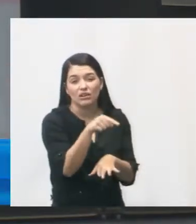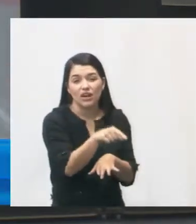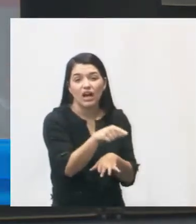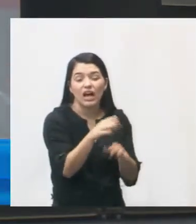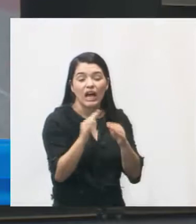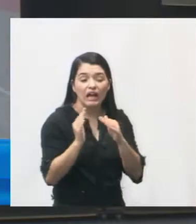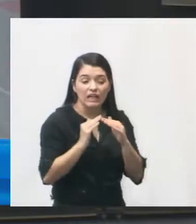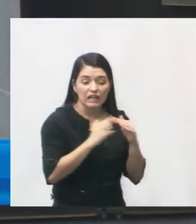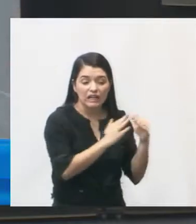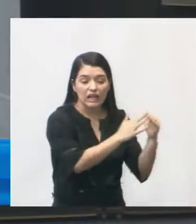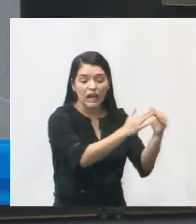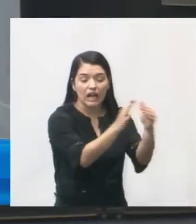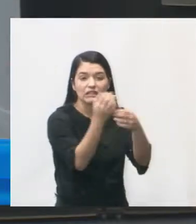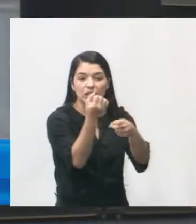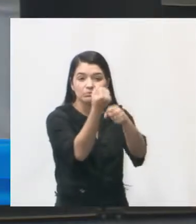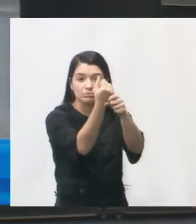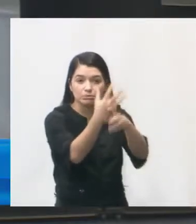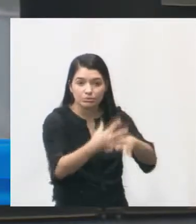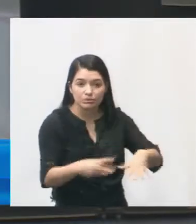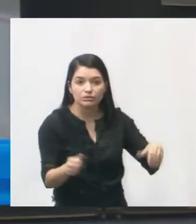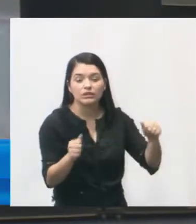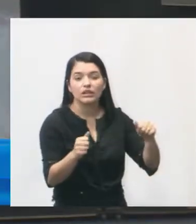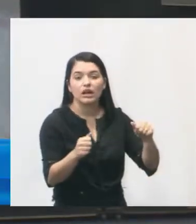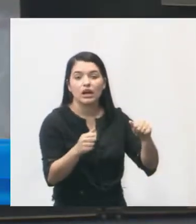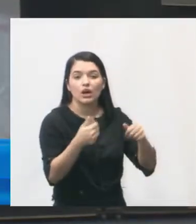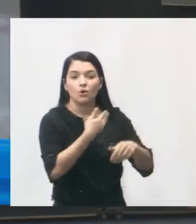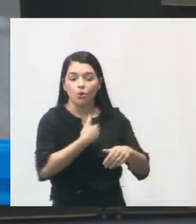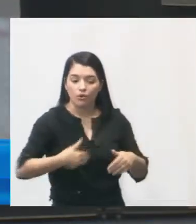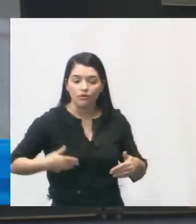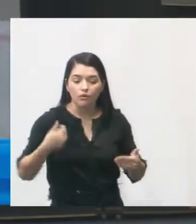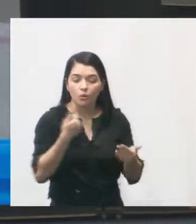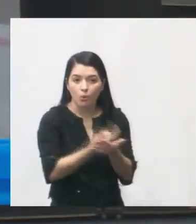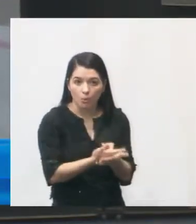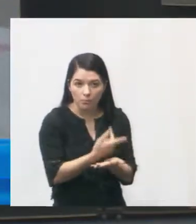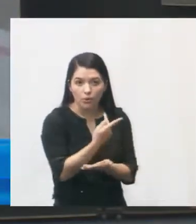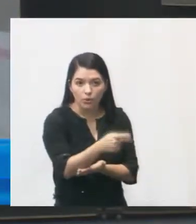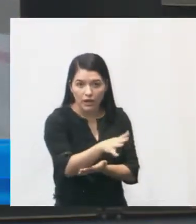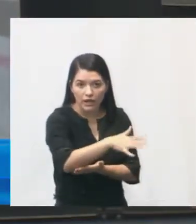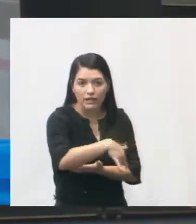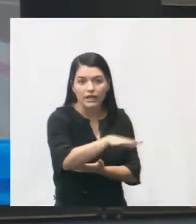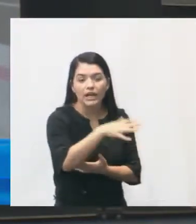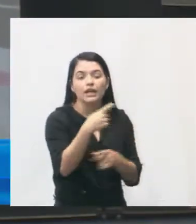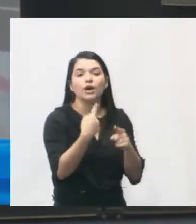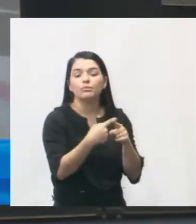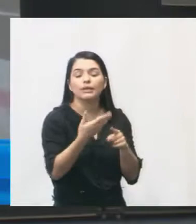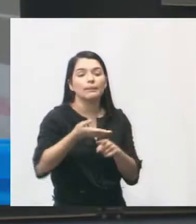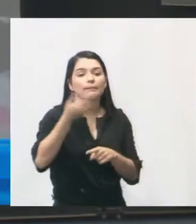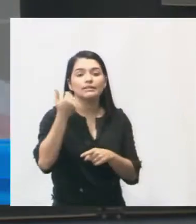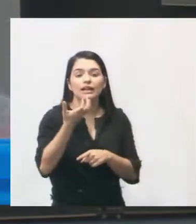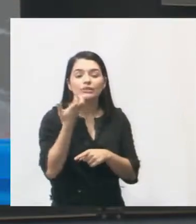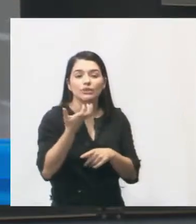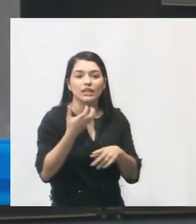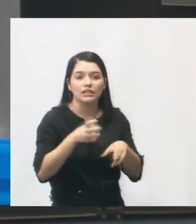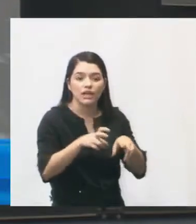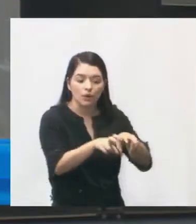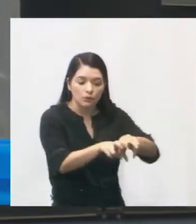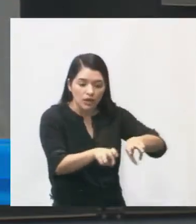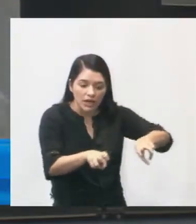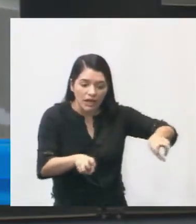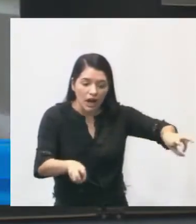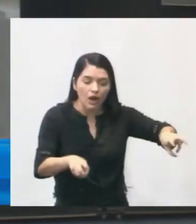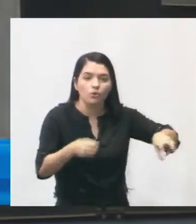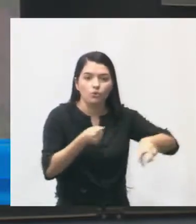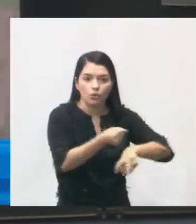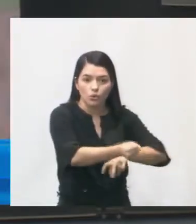foram demolidas, foram adquiridas pelo governo do estado para implantação de um estacionamento, só que o melhor uso não é aquele